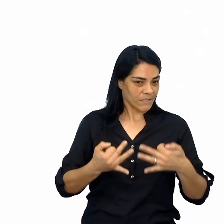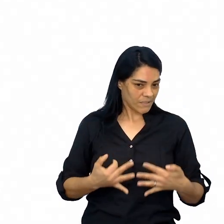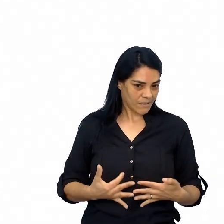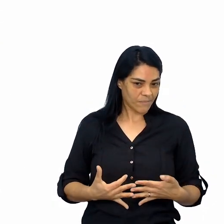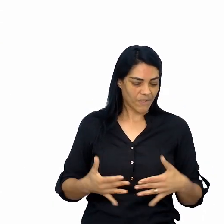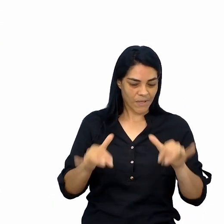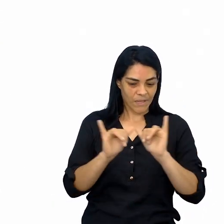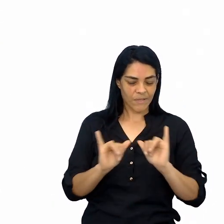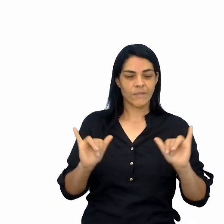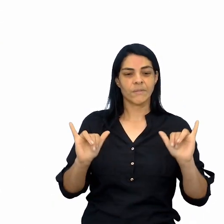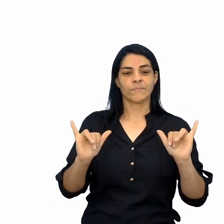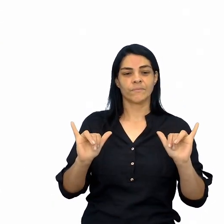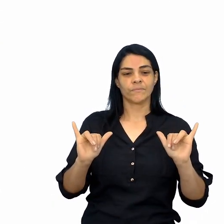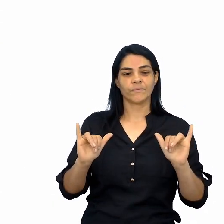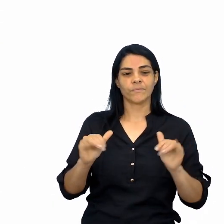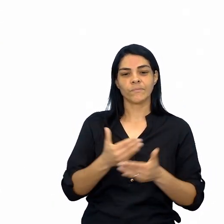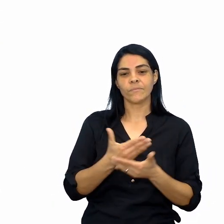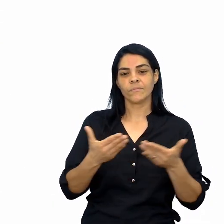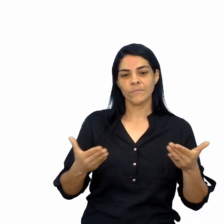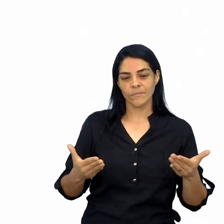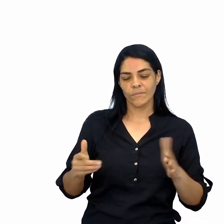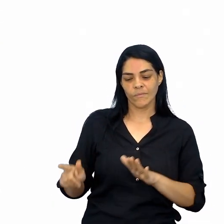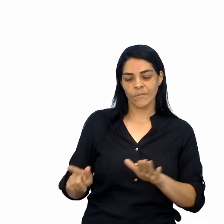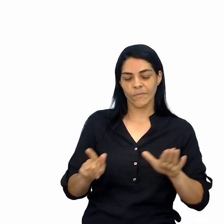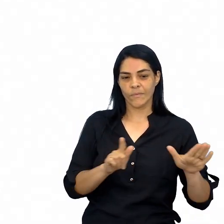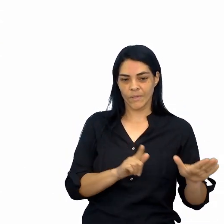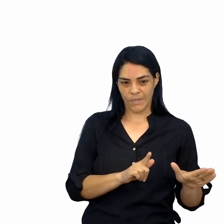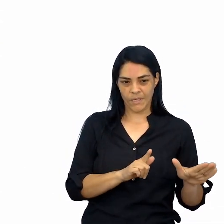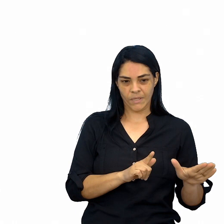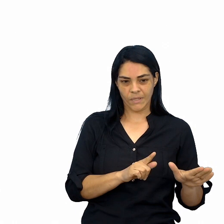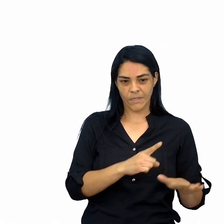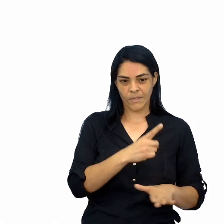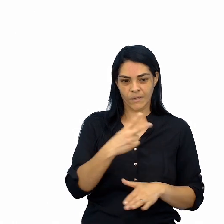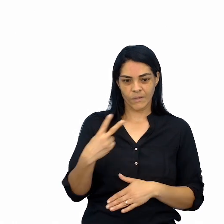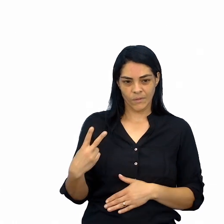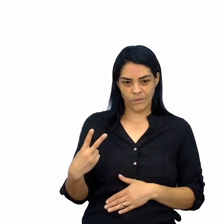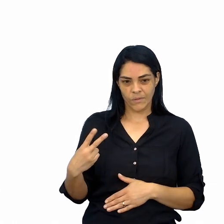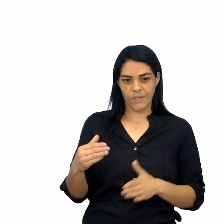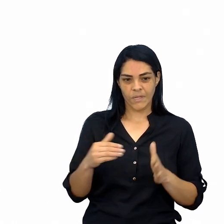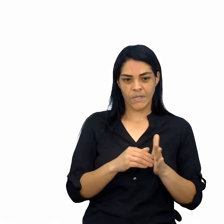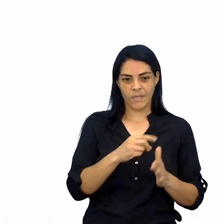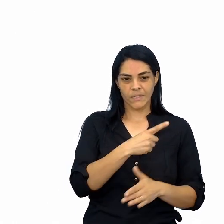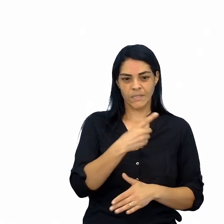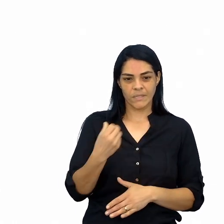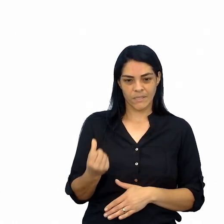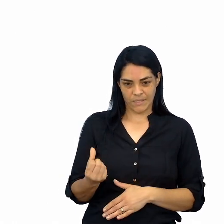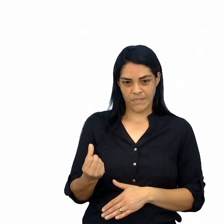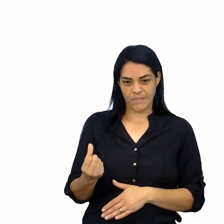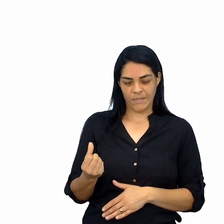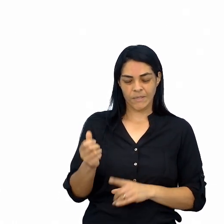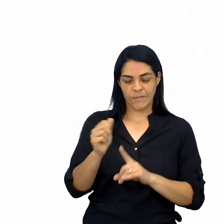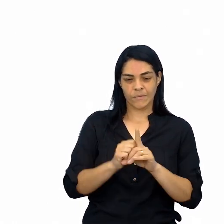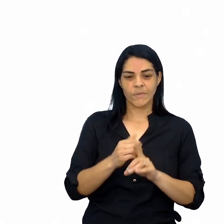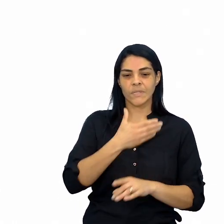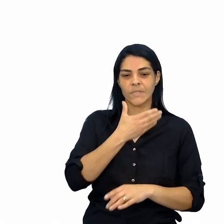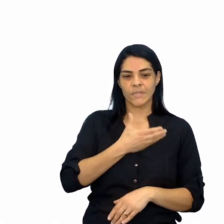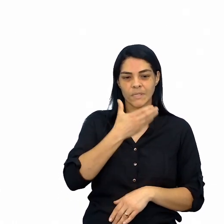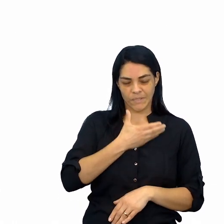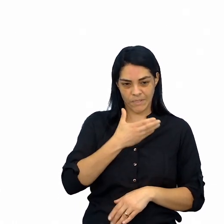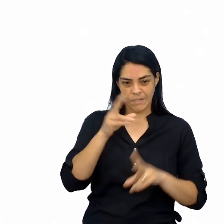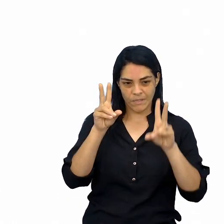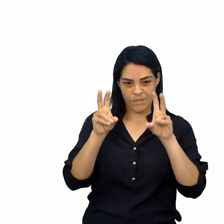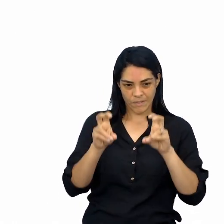já adiantei, estamos na semana aqui de 12 a 16 de dezembro, tratando da